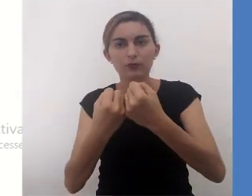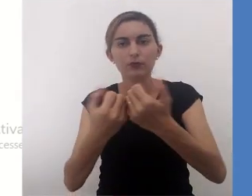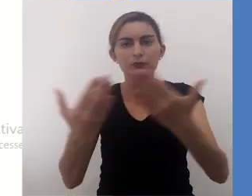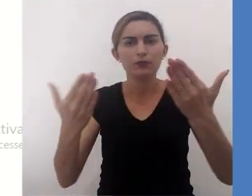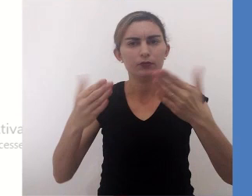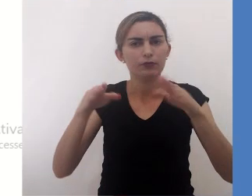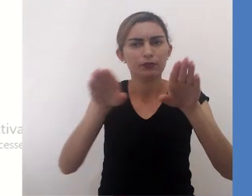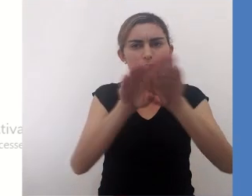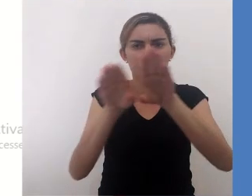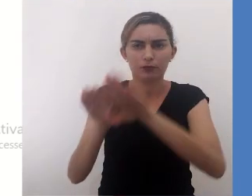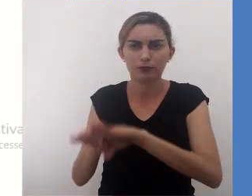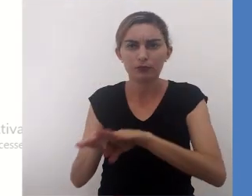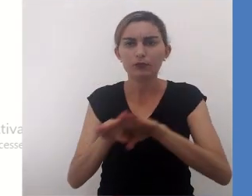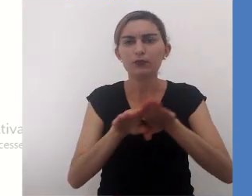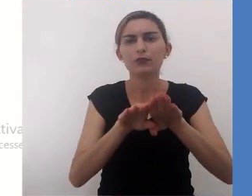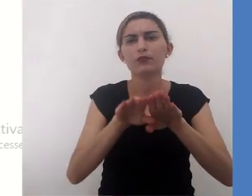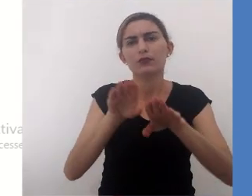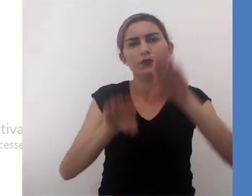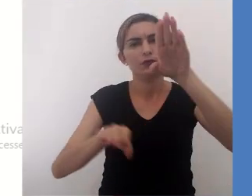classe.